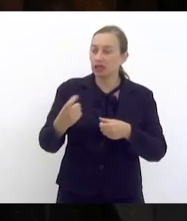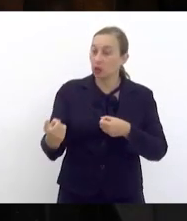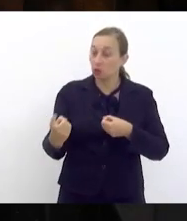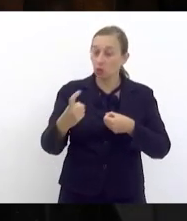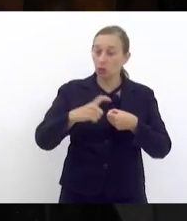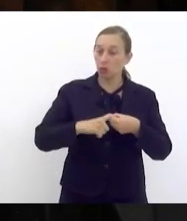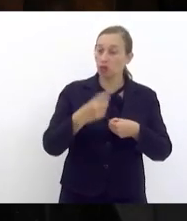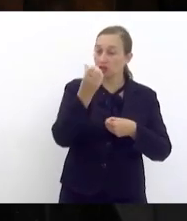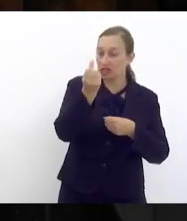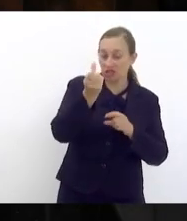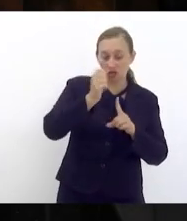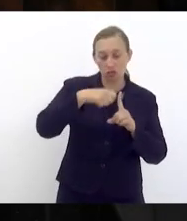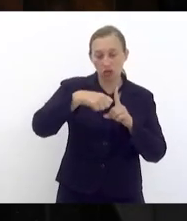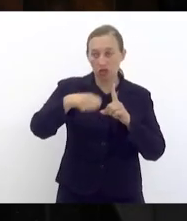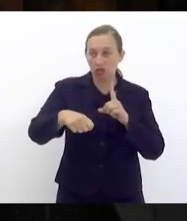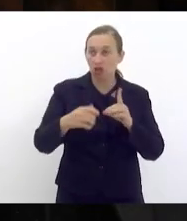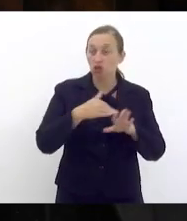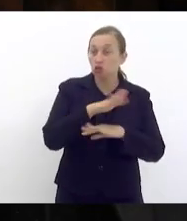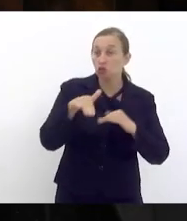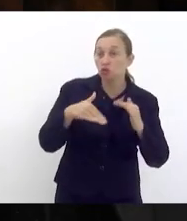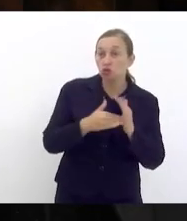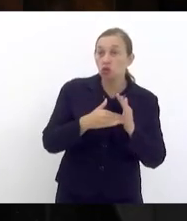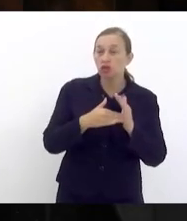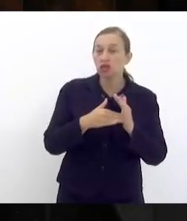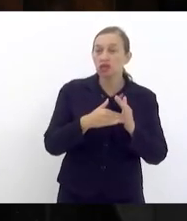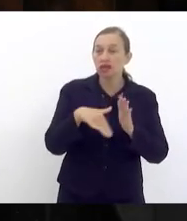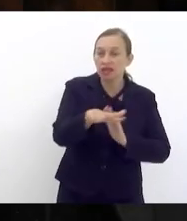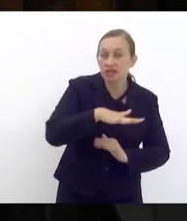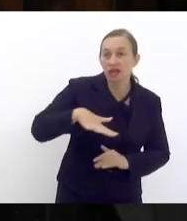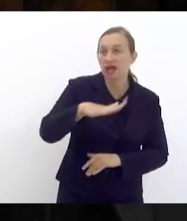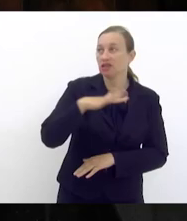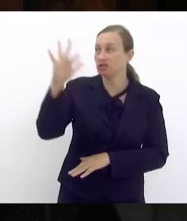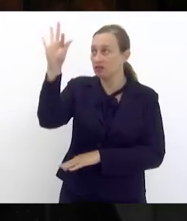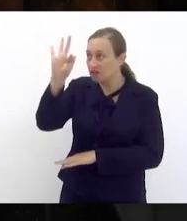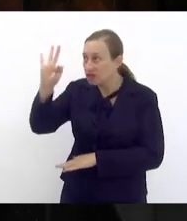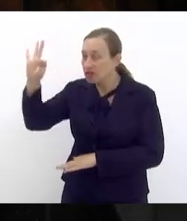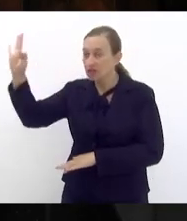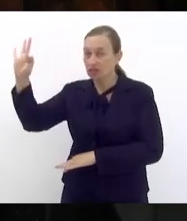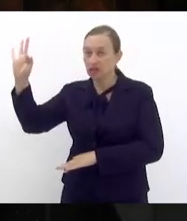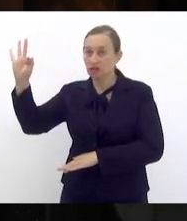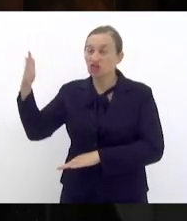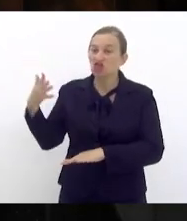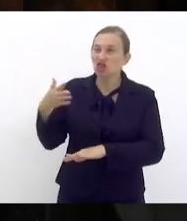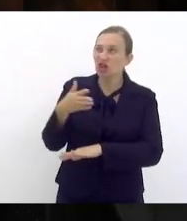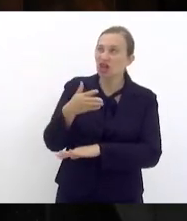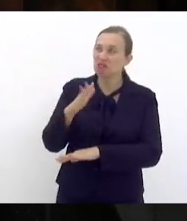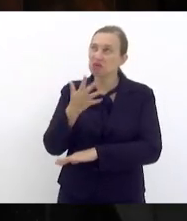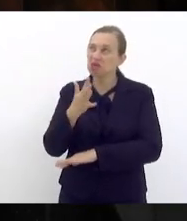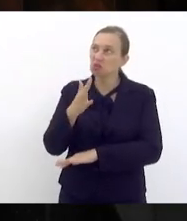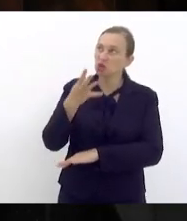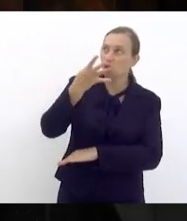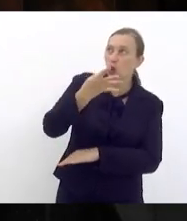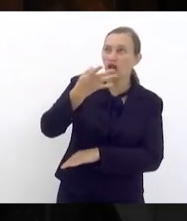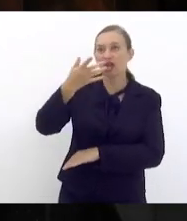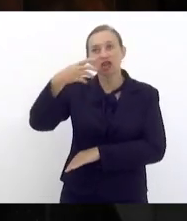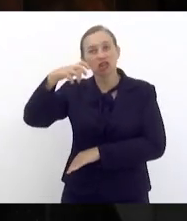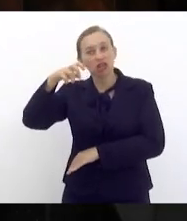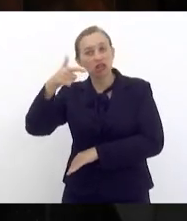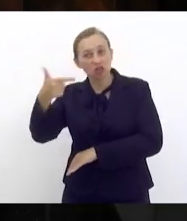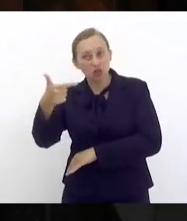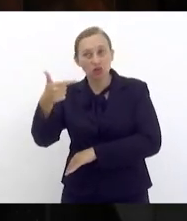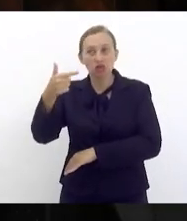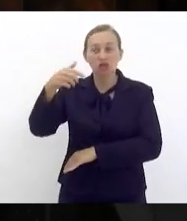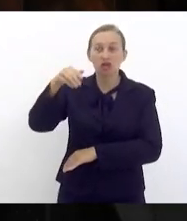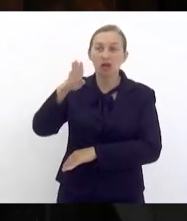por 6 meses todas as unidades federativas chegaria na ordem de 42 bilhões de